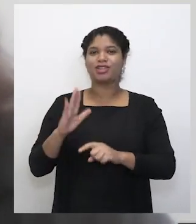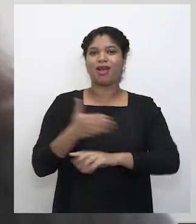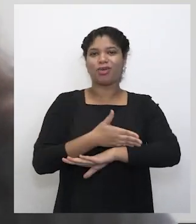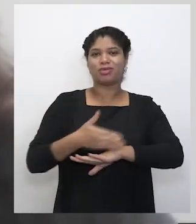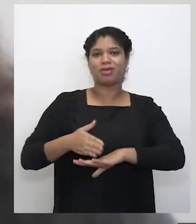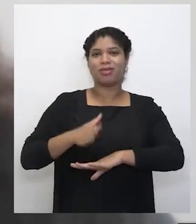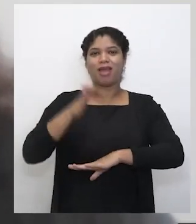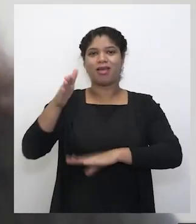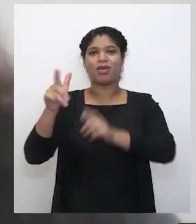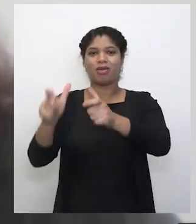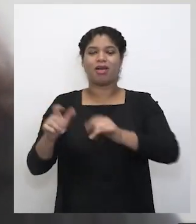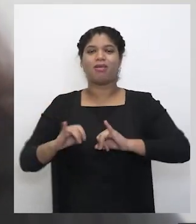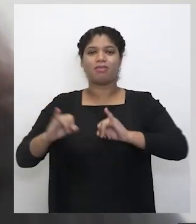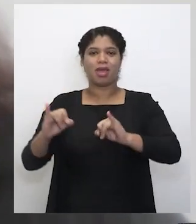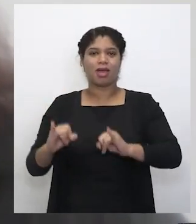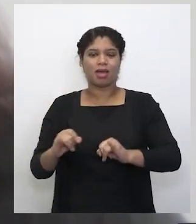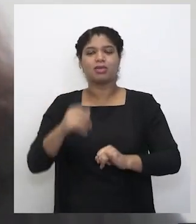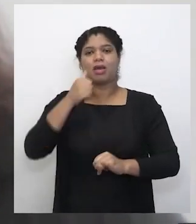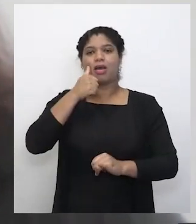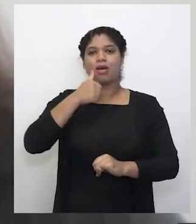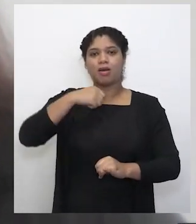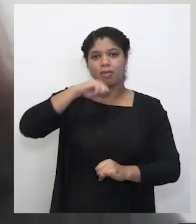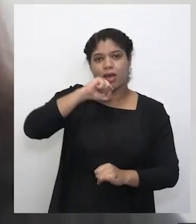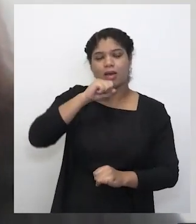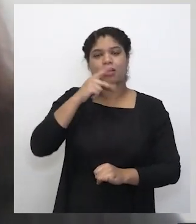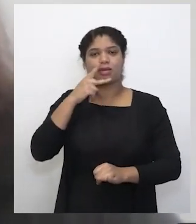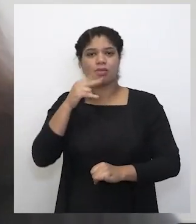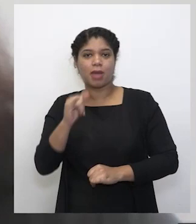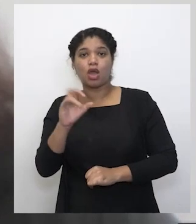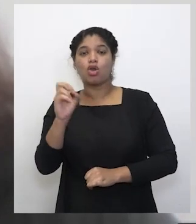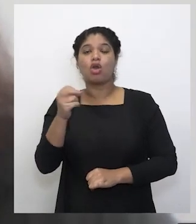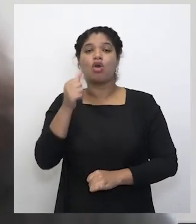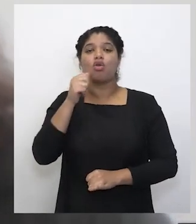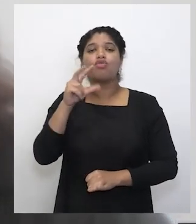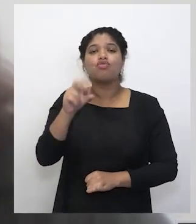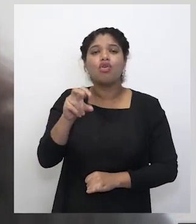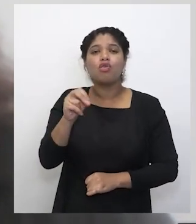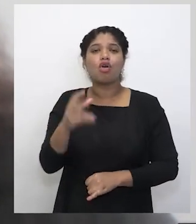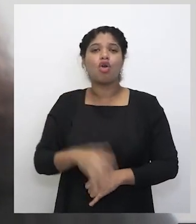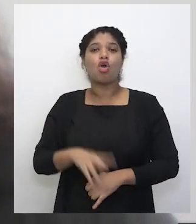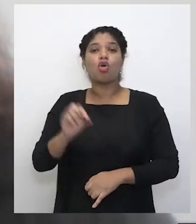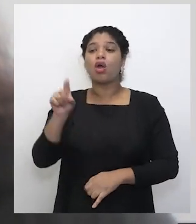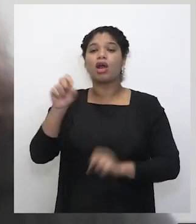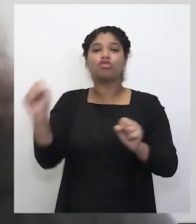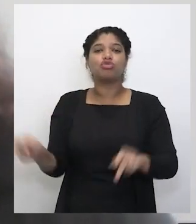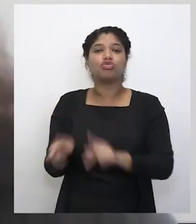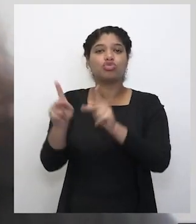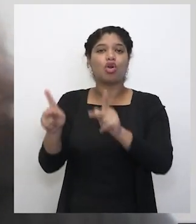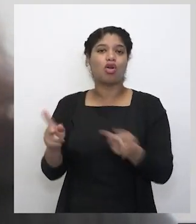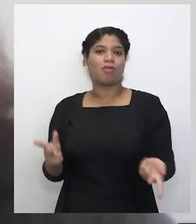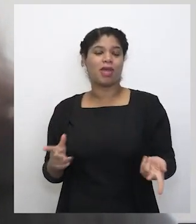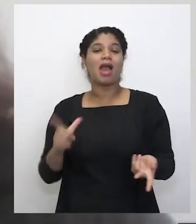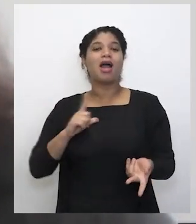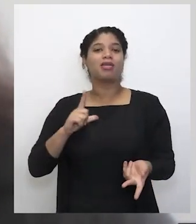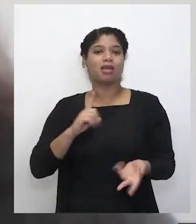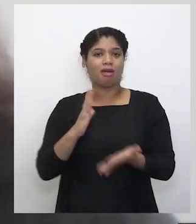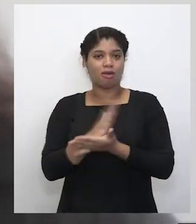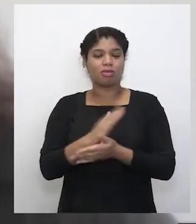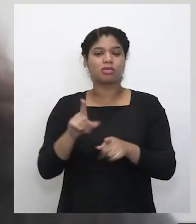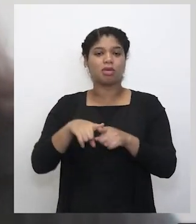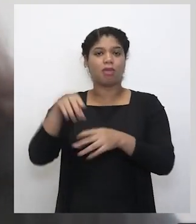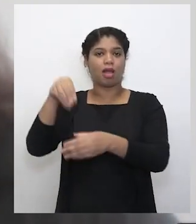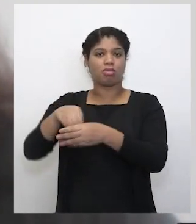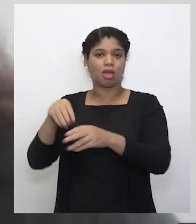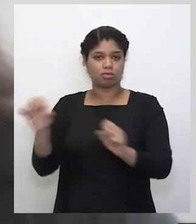né? A avó, a mãe, vão no shopping, eles compram as coisas no shopping, o lanche, muitos dentro